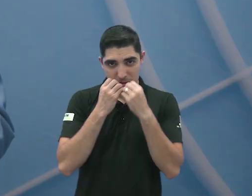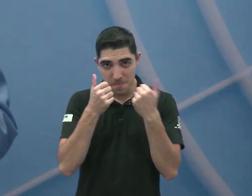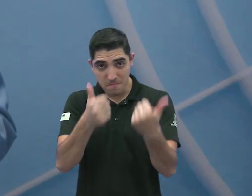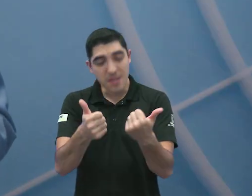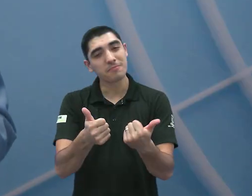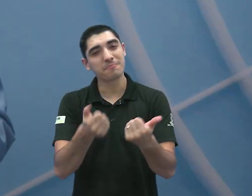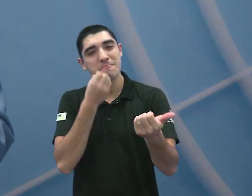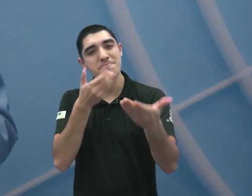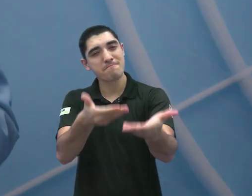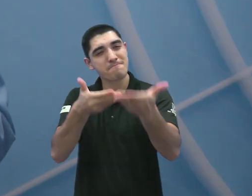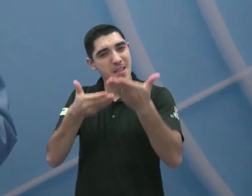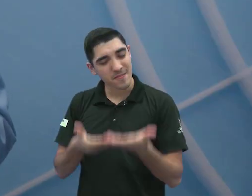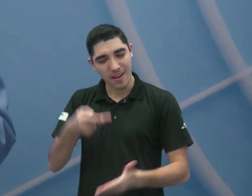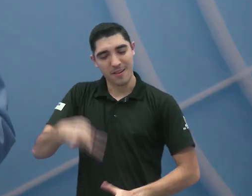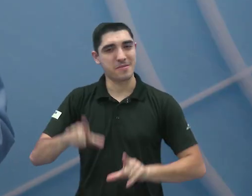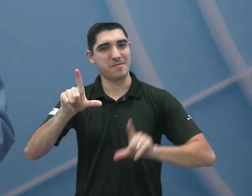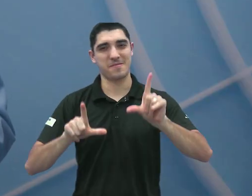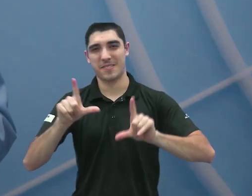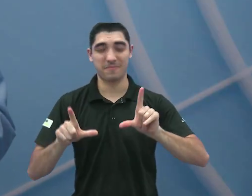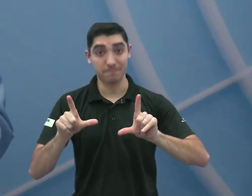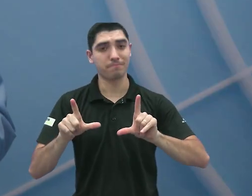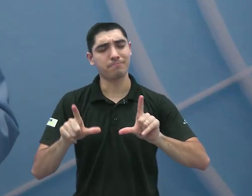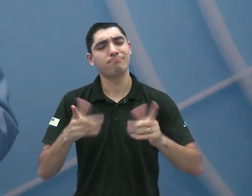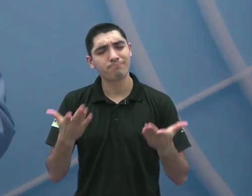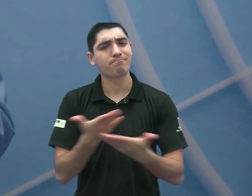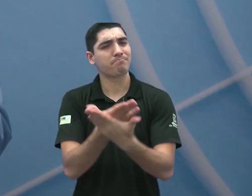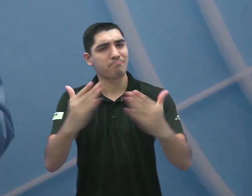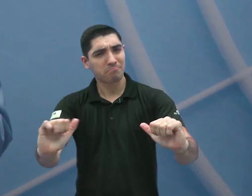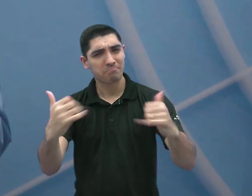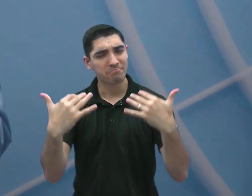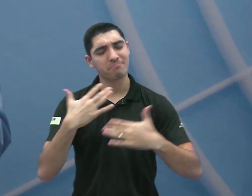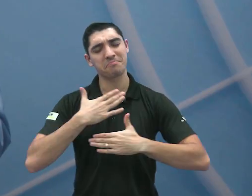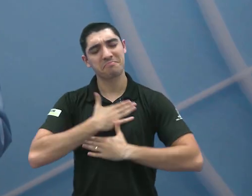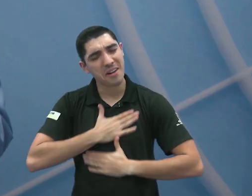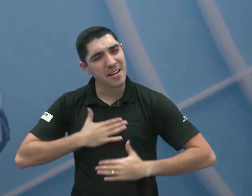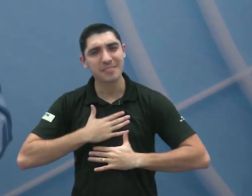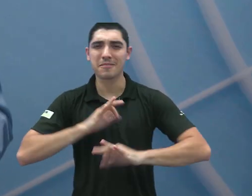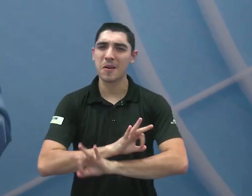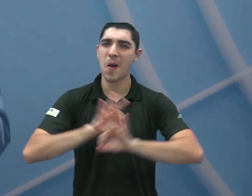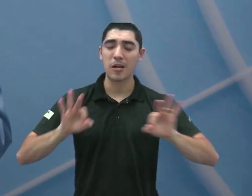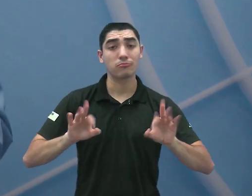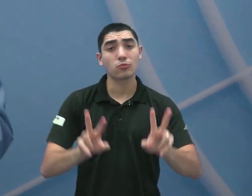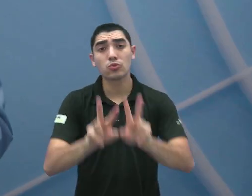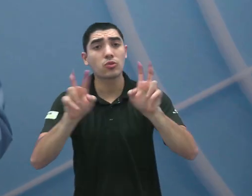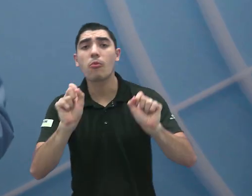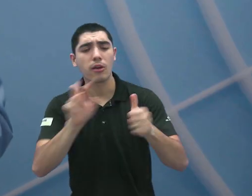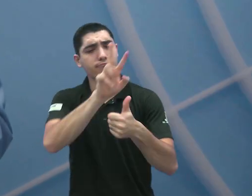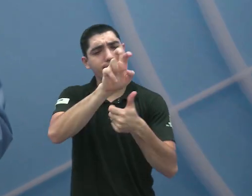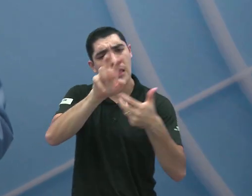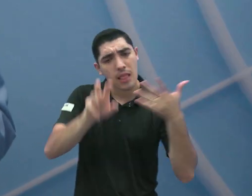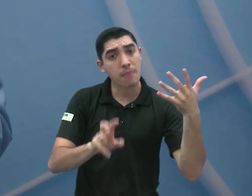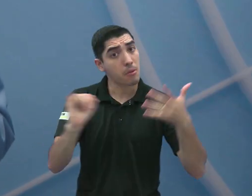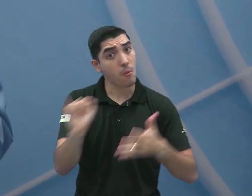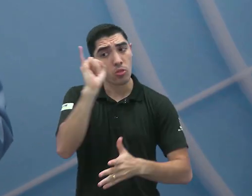bem? Seja muito bem-vindo ao Diálogos da Cidade. É sempre um prazer ter você com a gente para falar sobre assuntos que